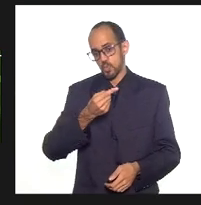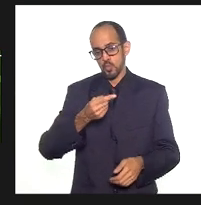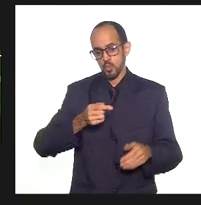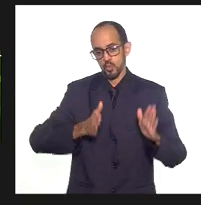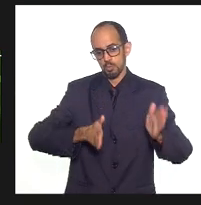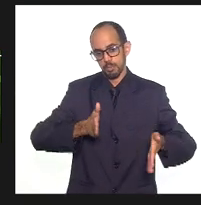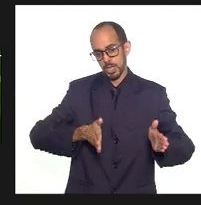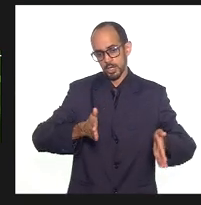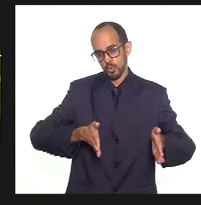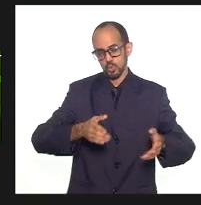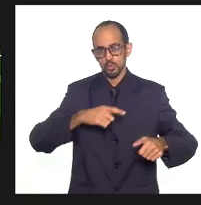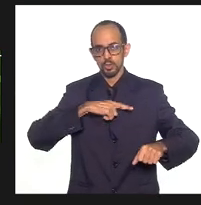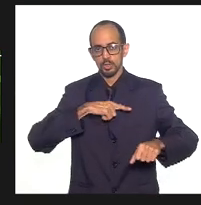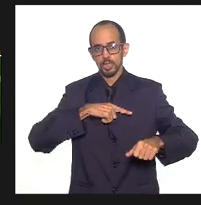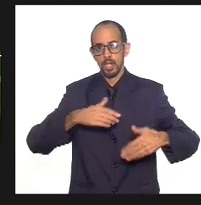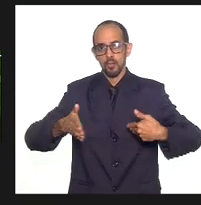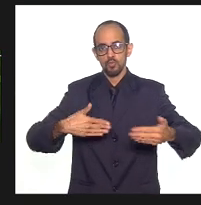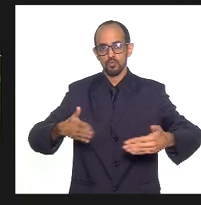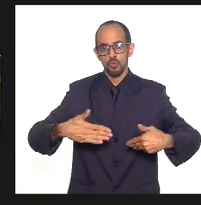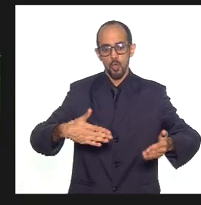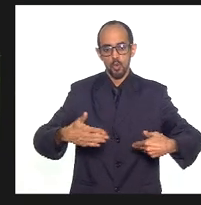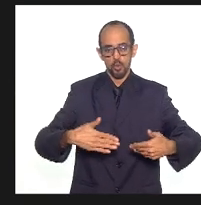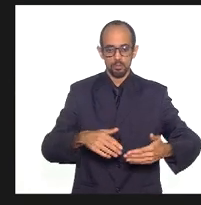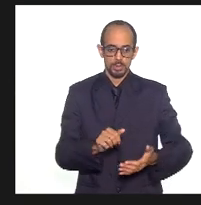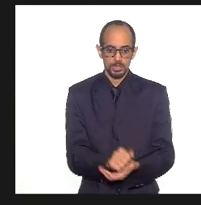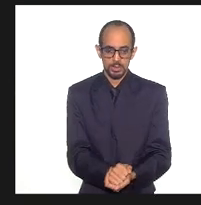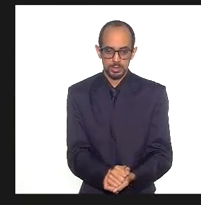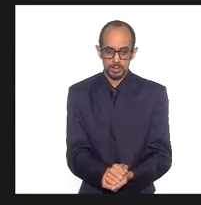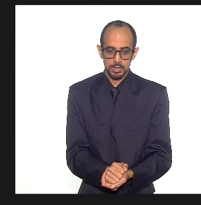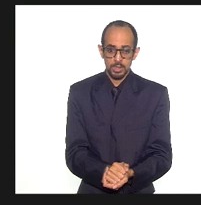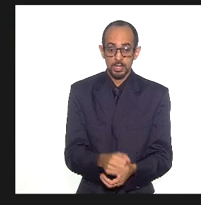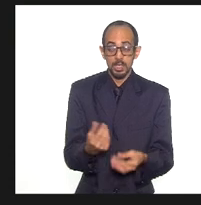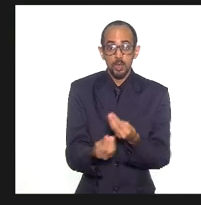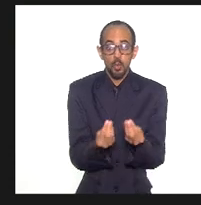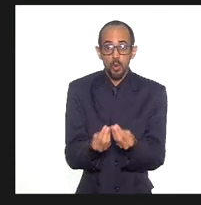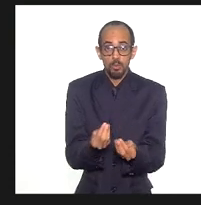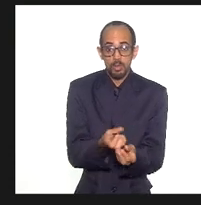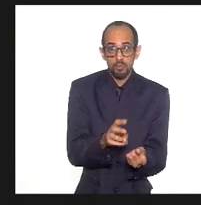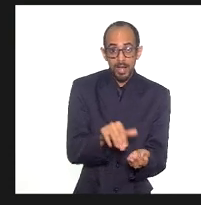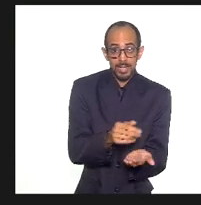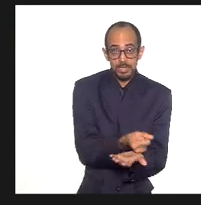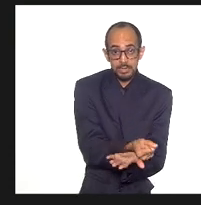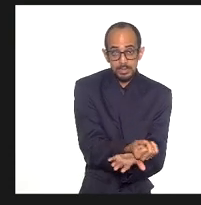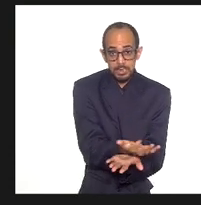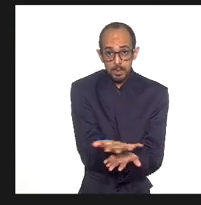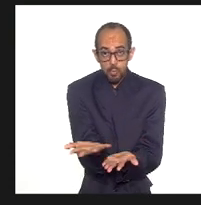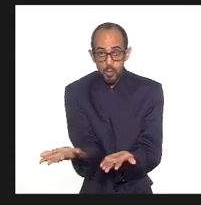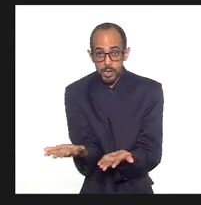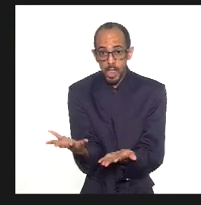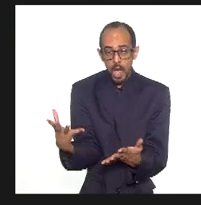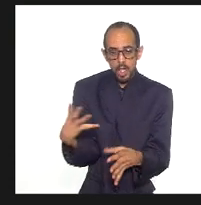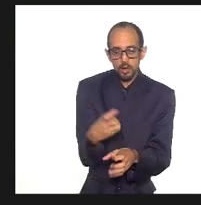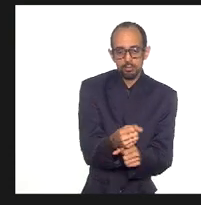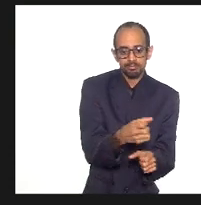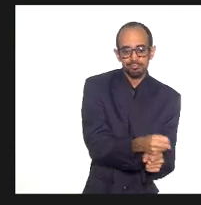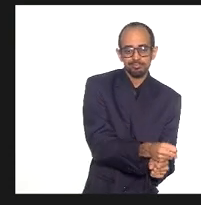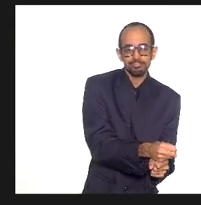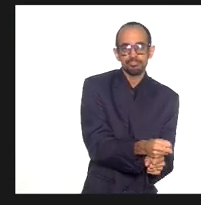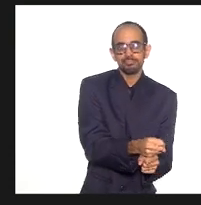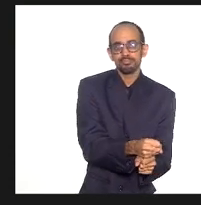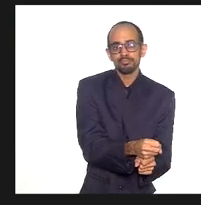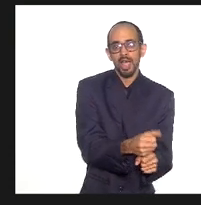de produção e a distribuição proporcional com base nos volumes